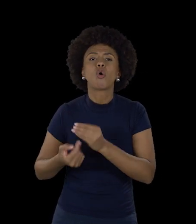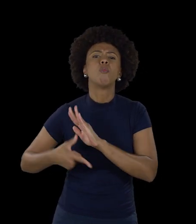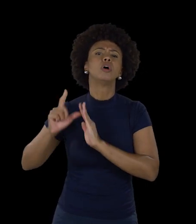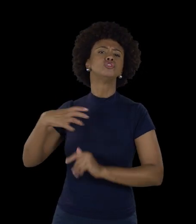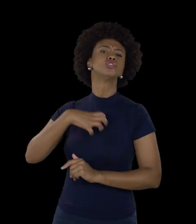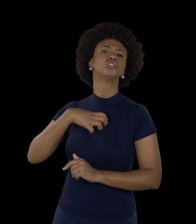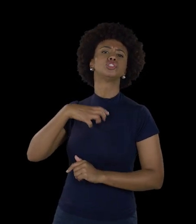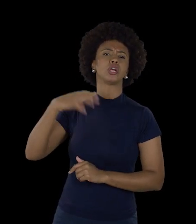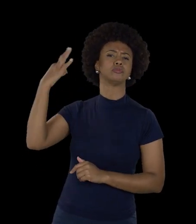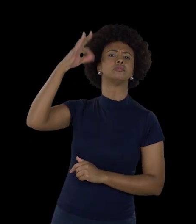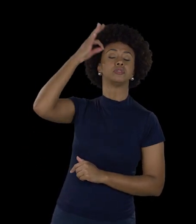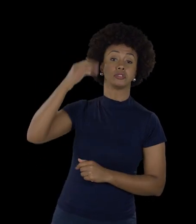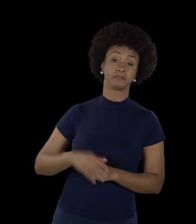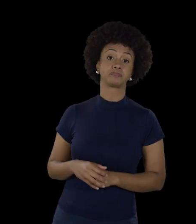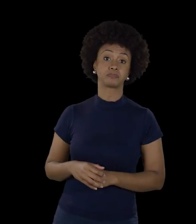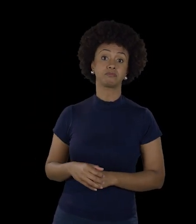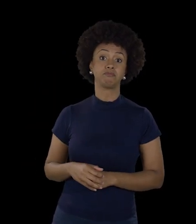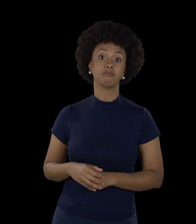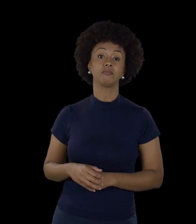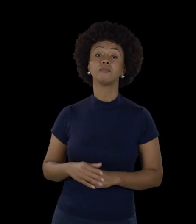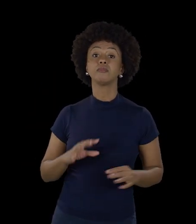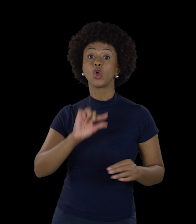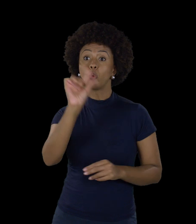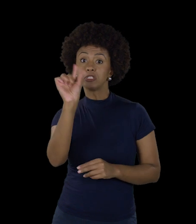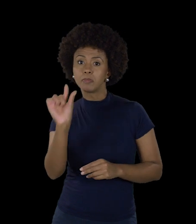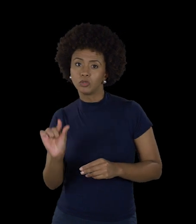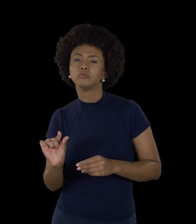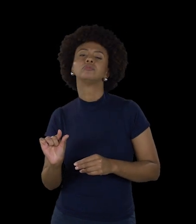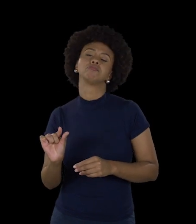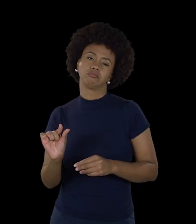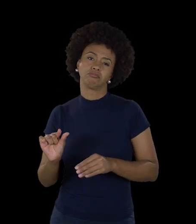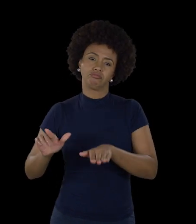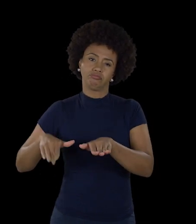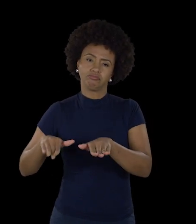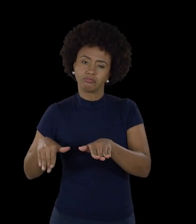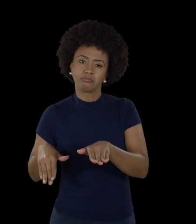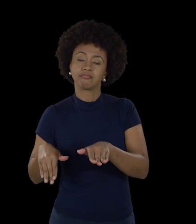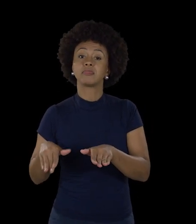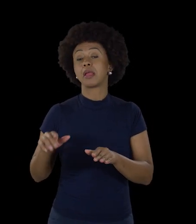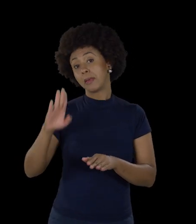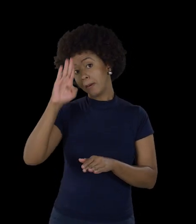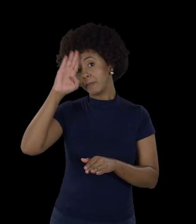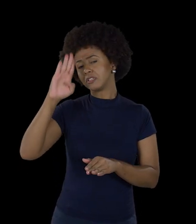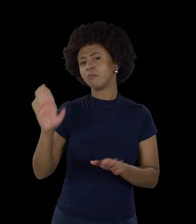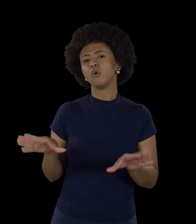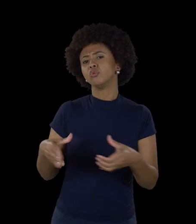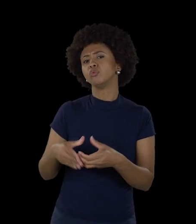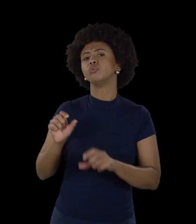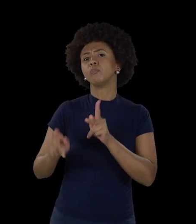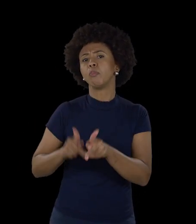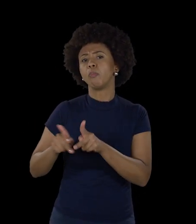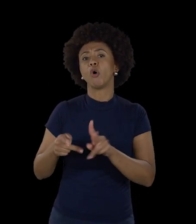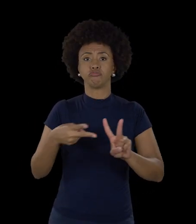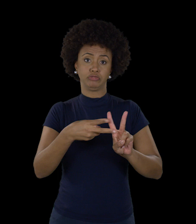explicar como o território era ocupado. Sobretudo a região litorânea era ocupada por indígenas, que